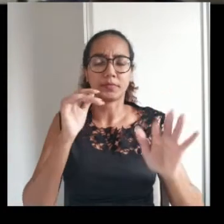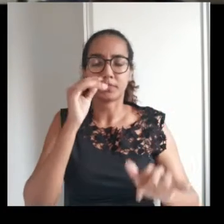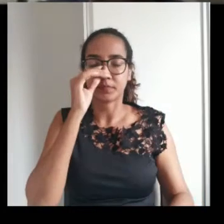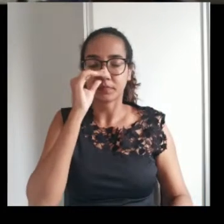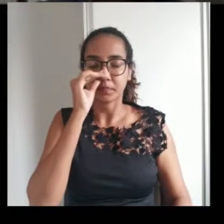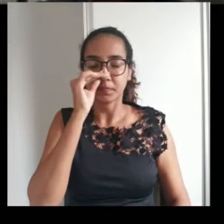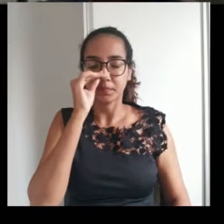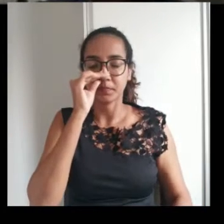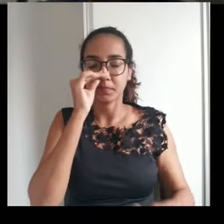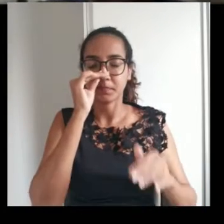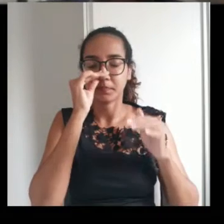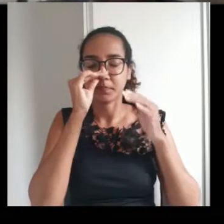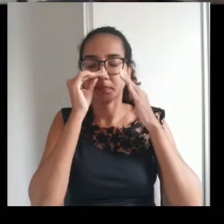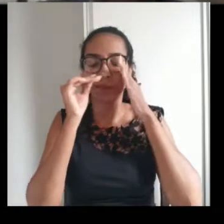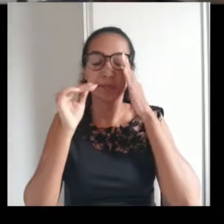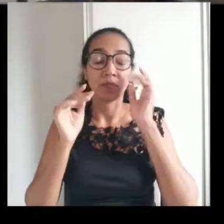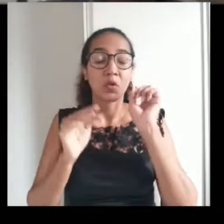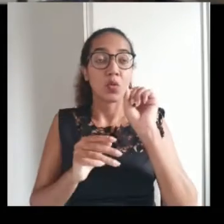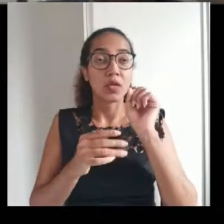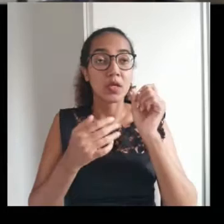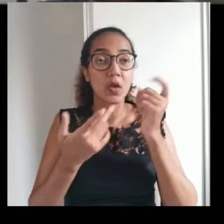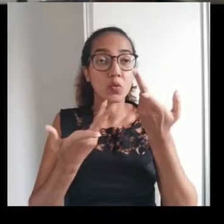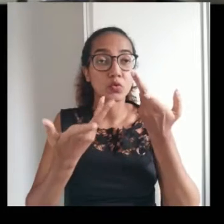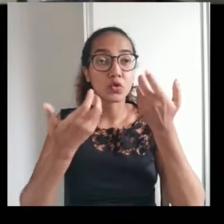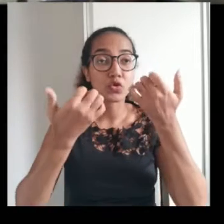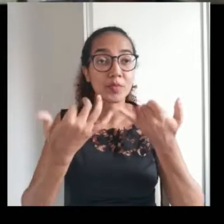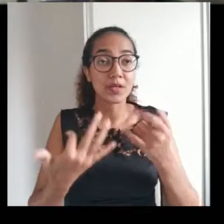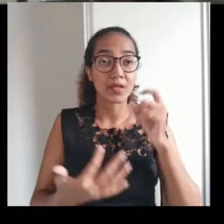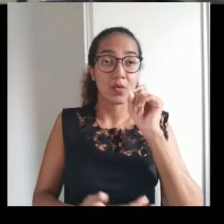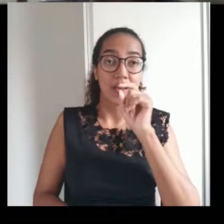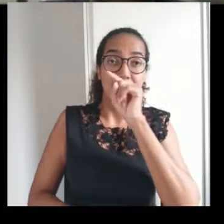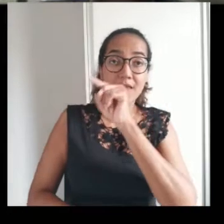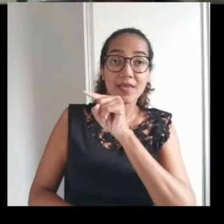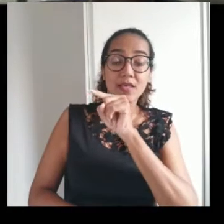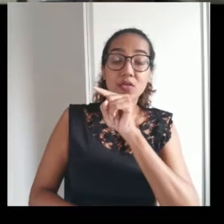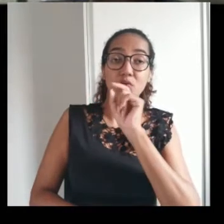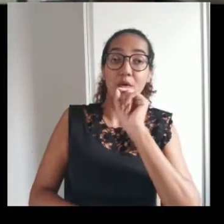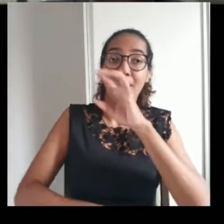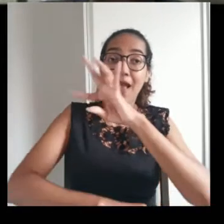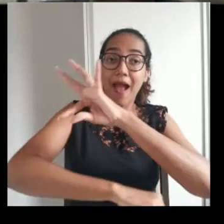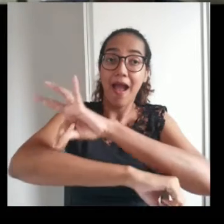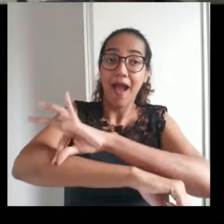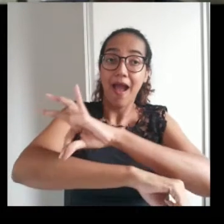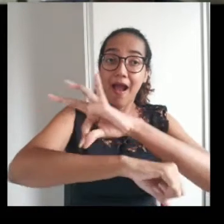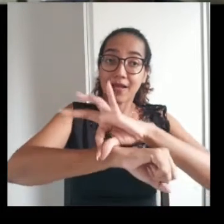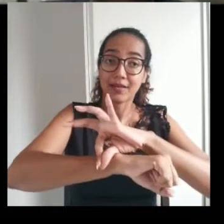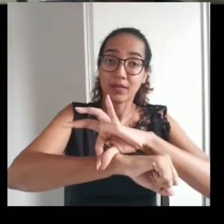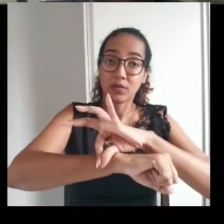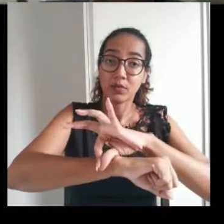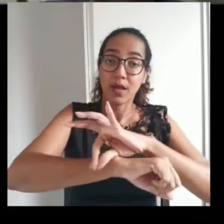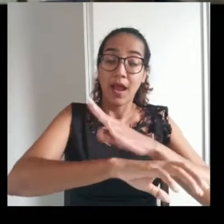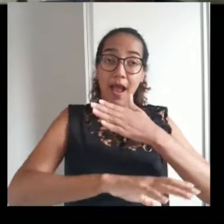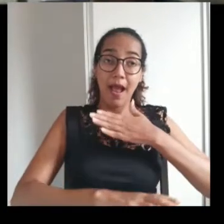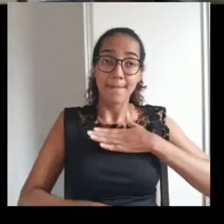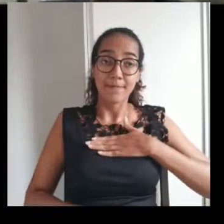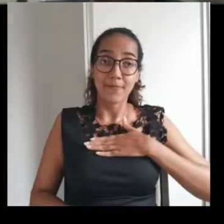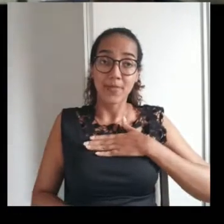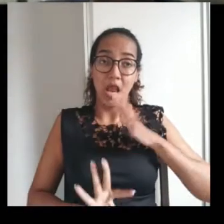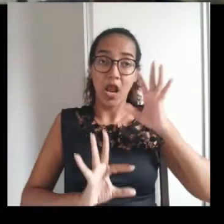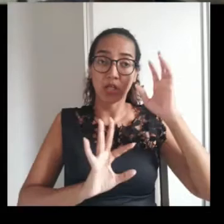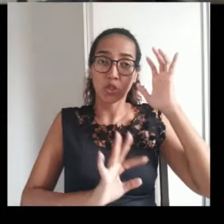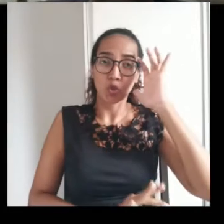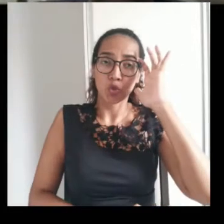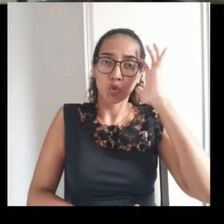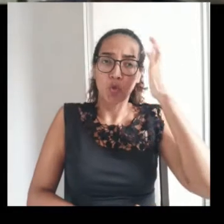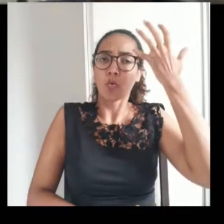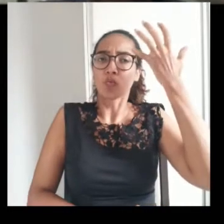isso daqui é uma coisa que diz respeito à arquitetura, tá certo? A arquitetura da minha solução,